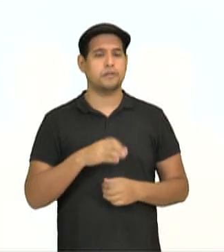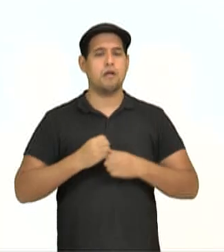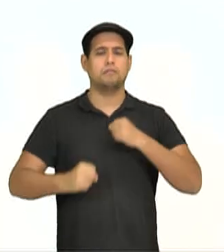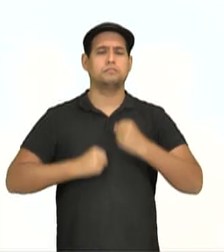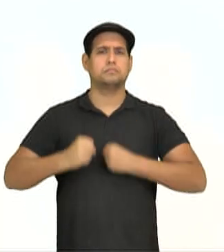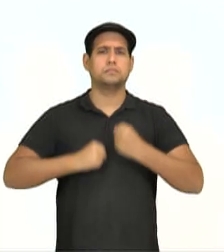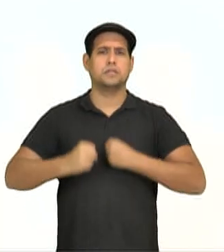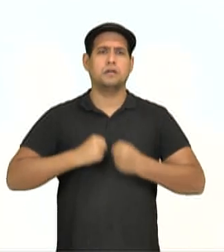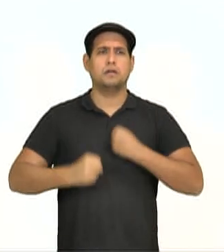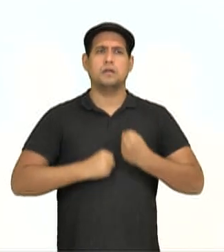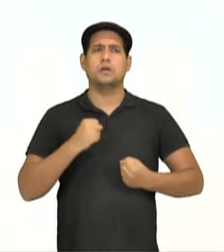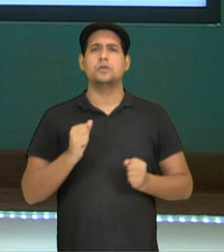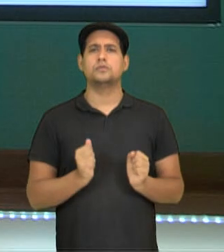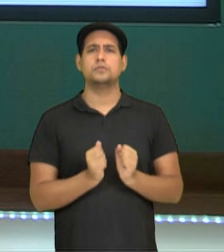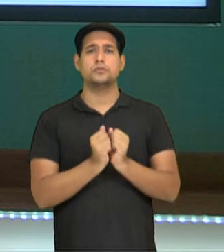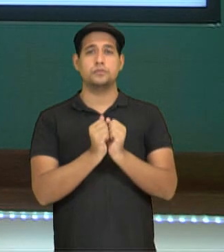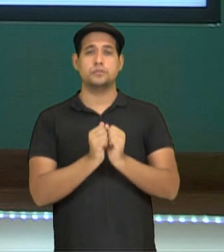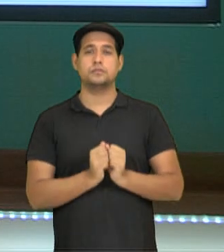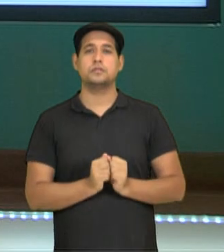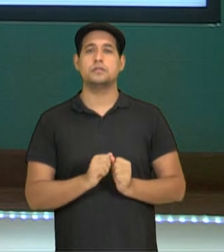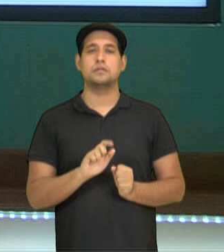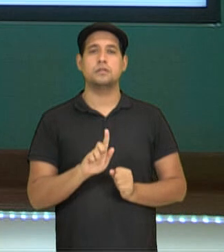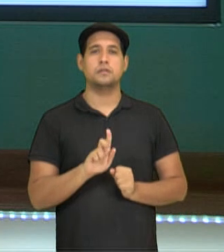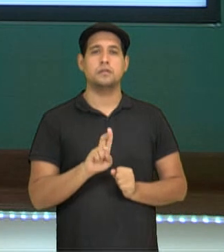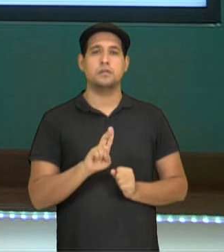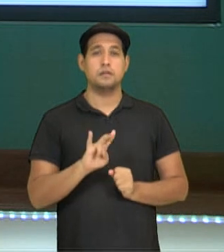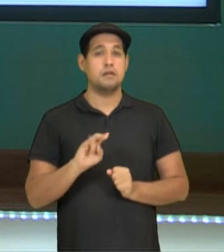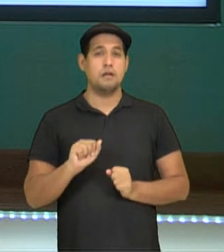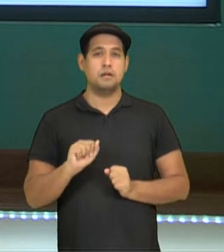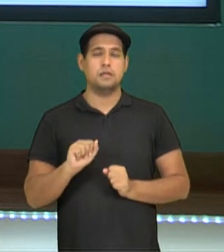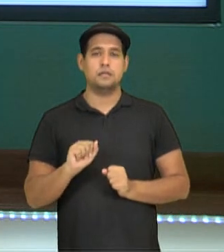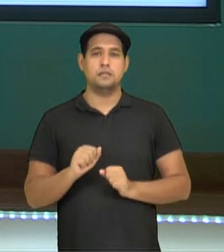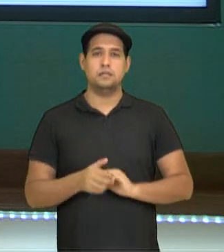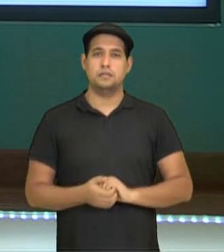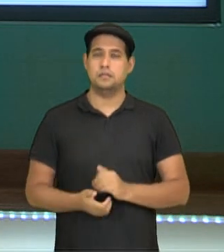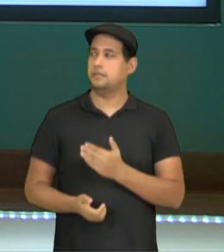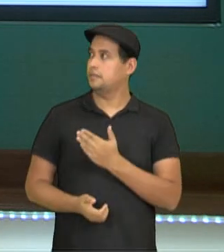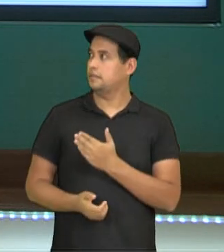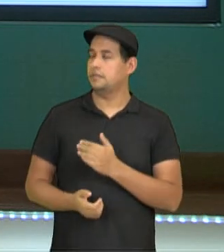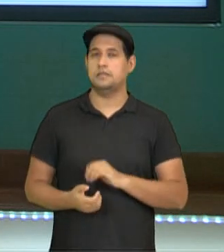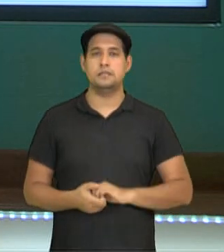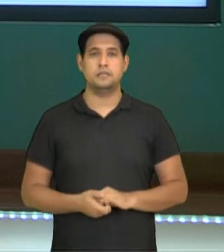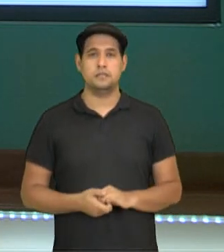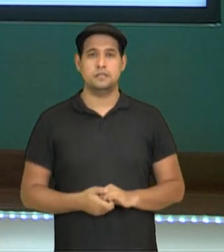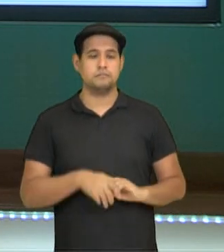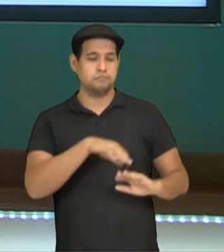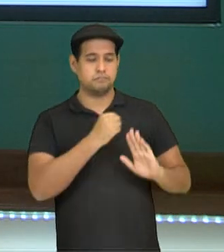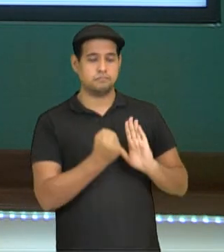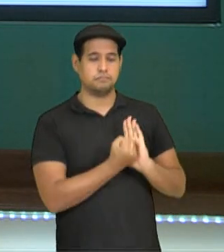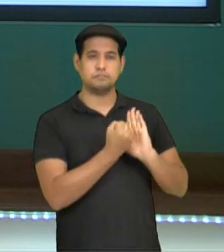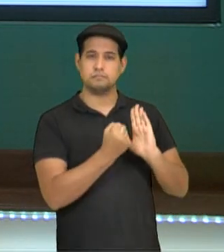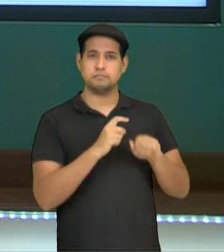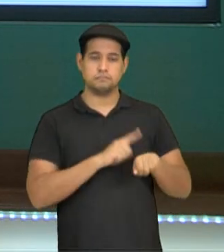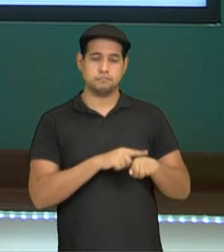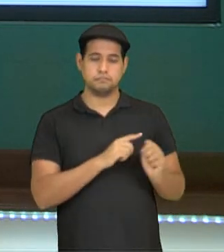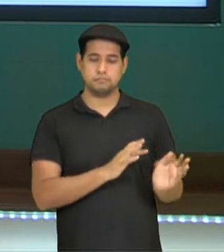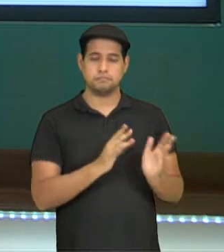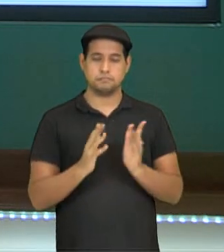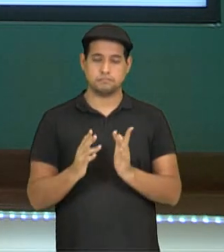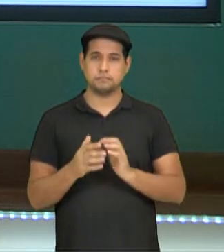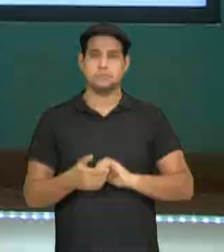correndo com um atleta guia, né? Perdão, ela está correndo com um atleta guia aqui, tá? Que está provavelmente marcando o tempo também ali na mão.